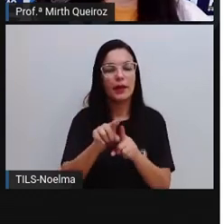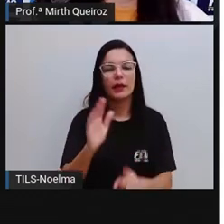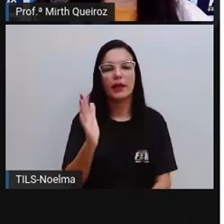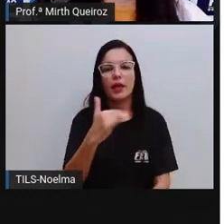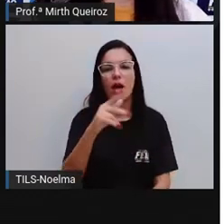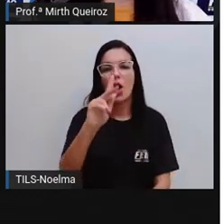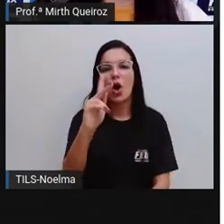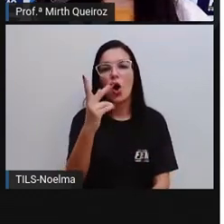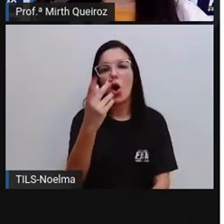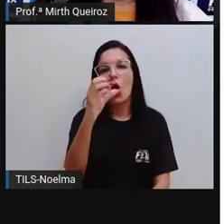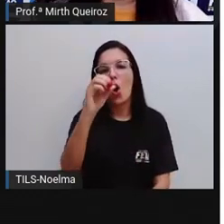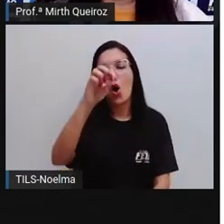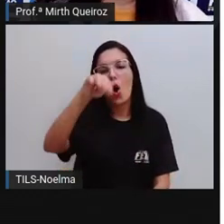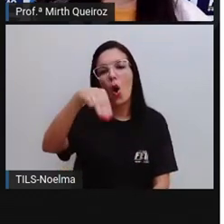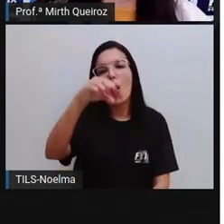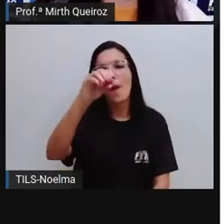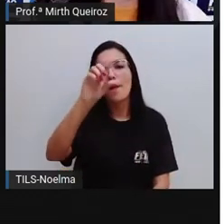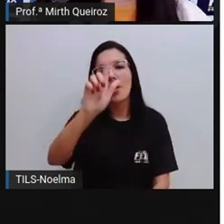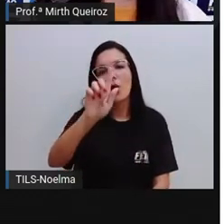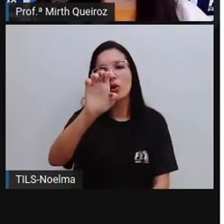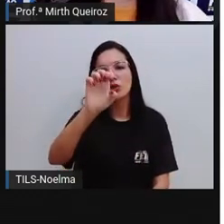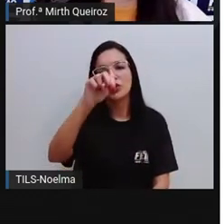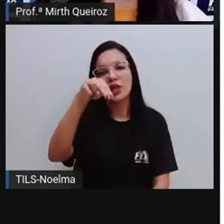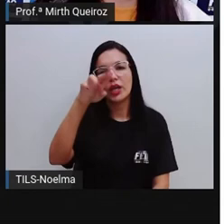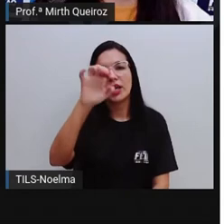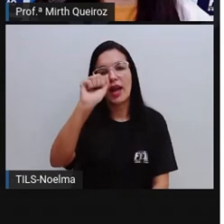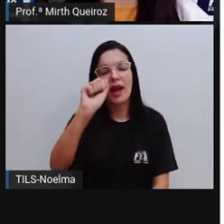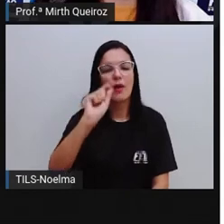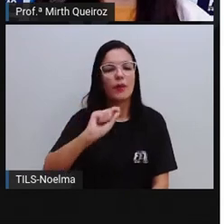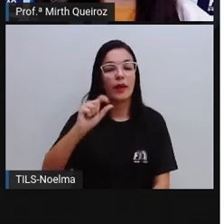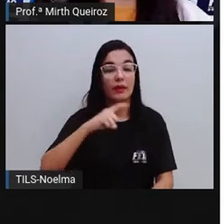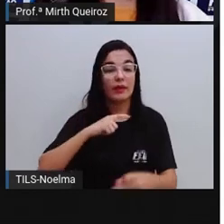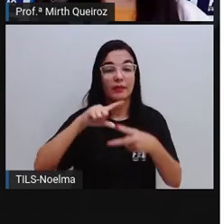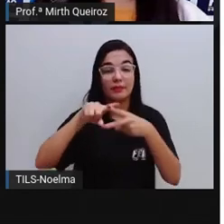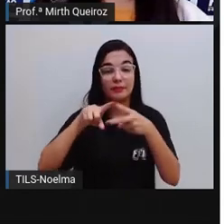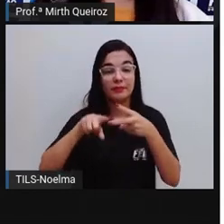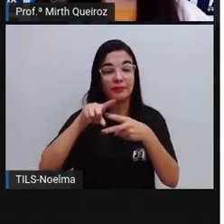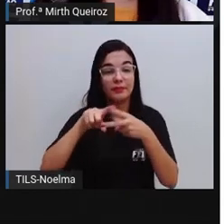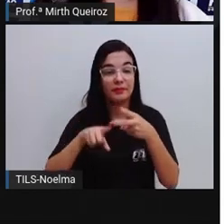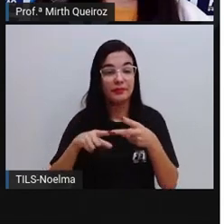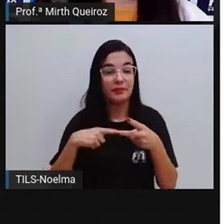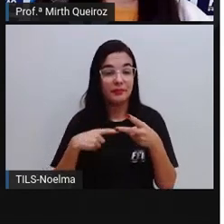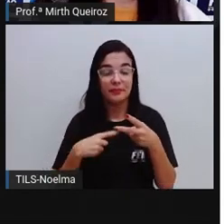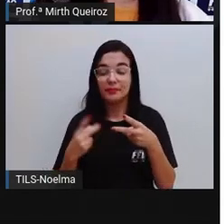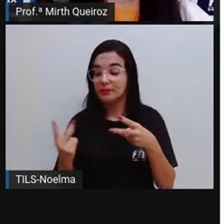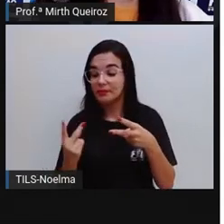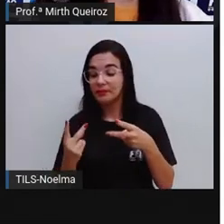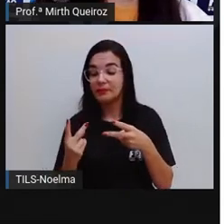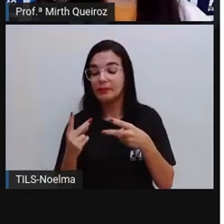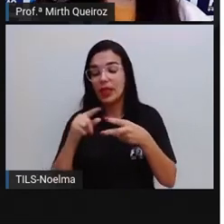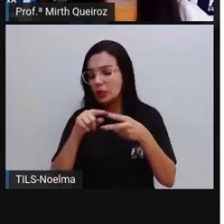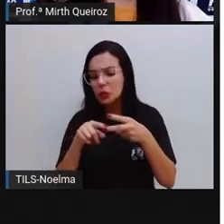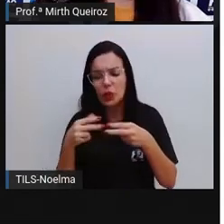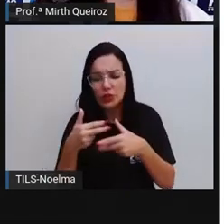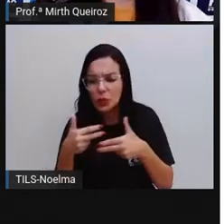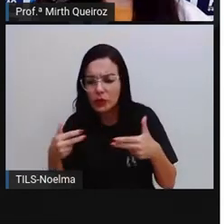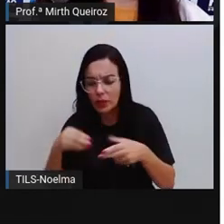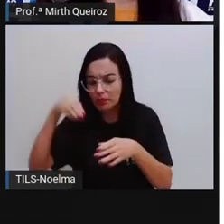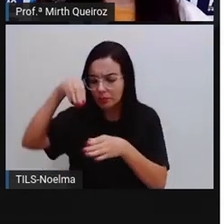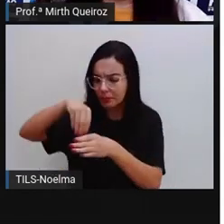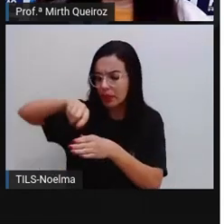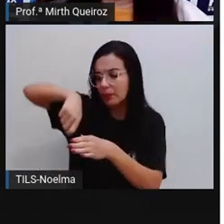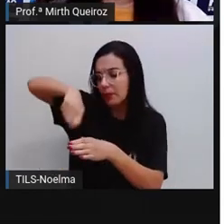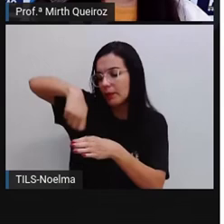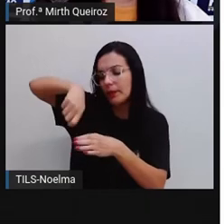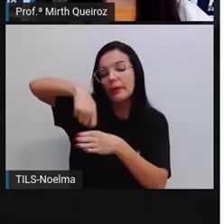nós pegamos dois componentes, né? São essas substâncias, a gente coloca junto em um recipiente e eles se misturam de